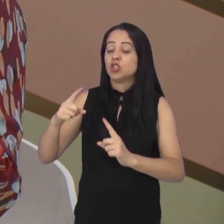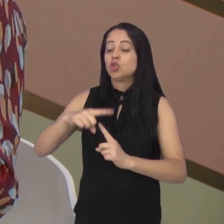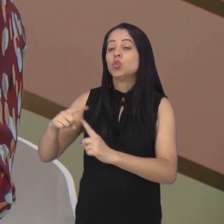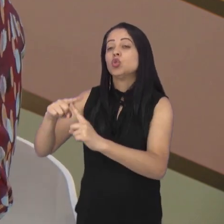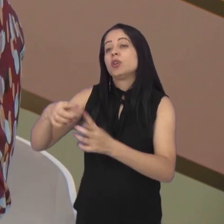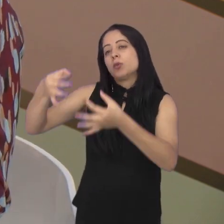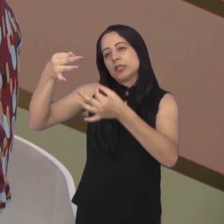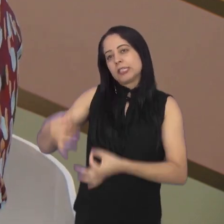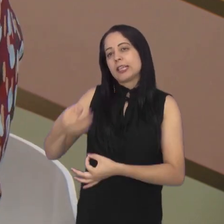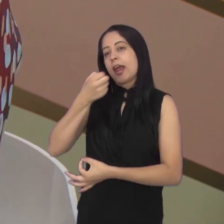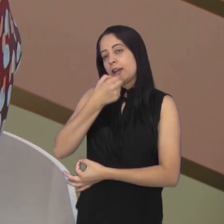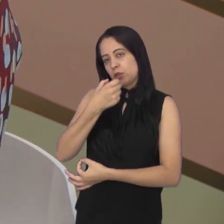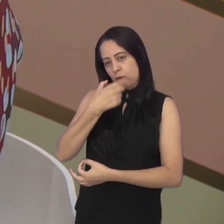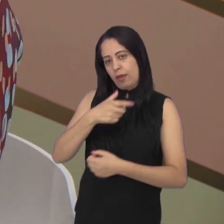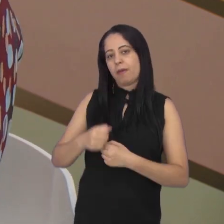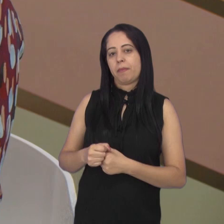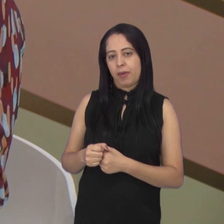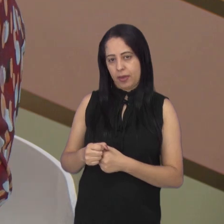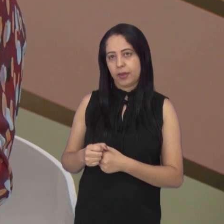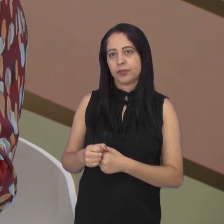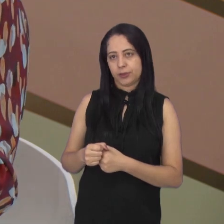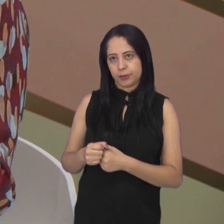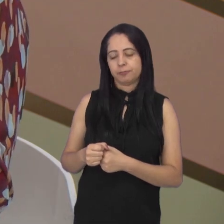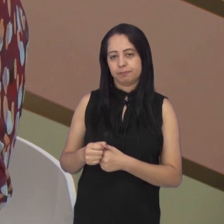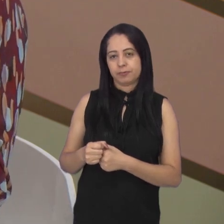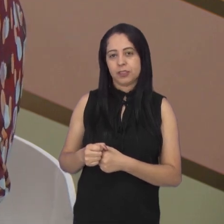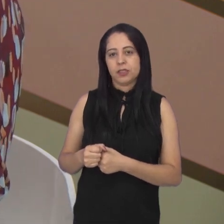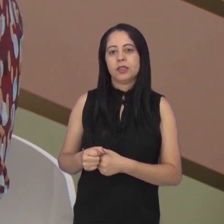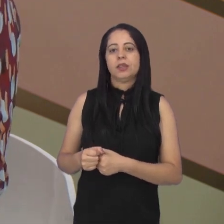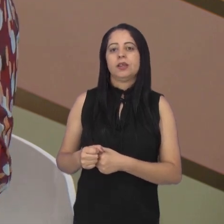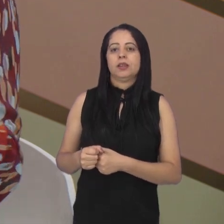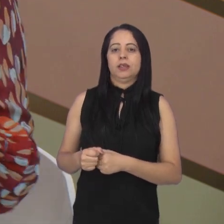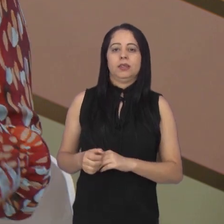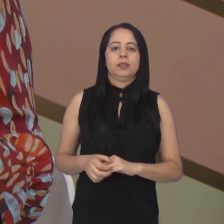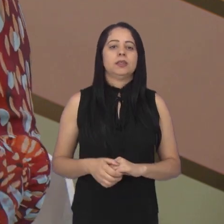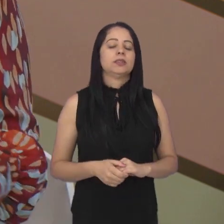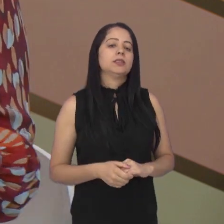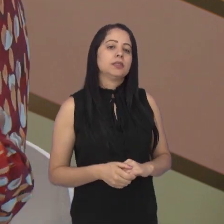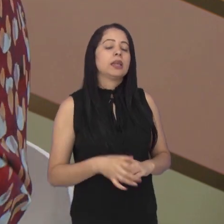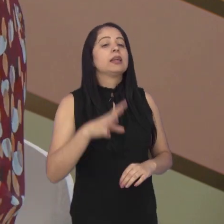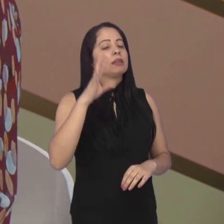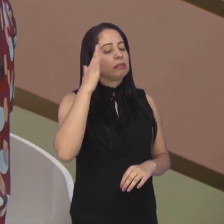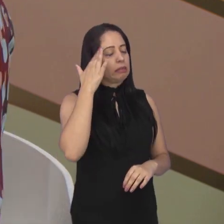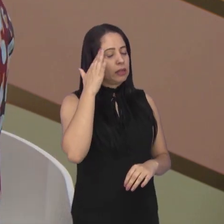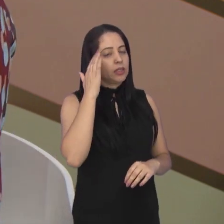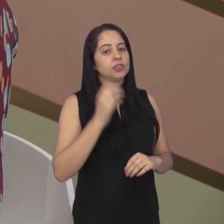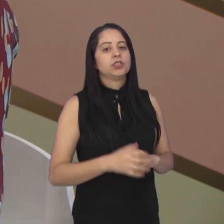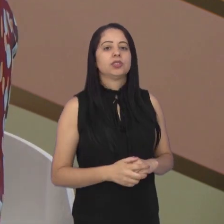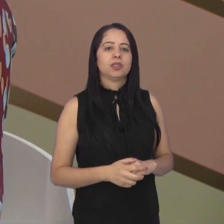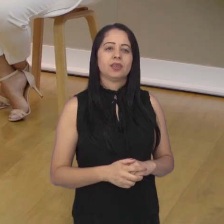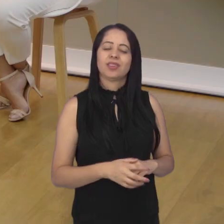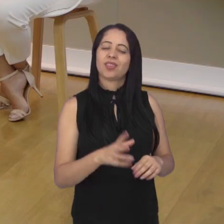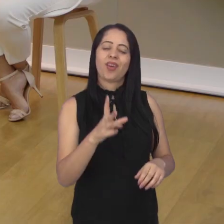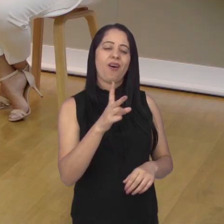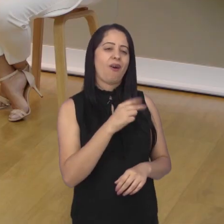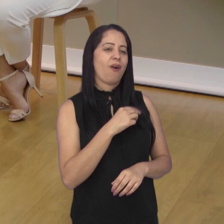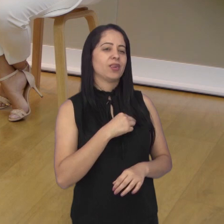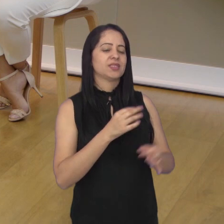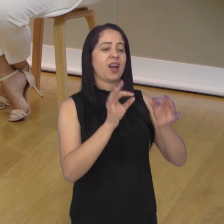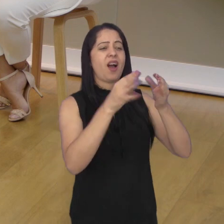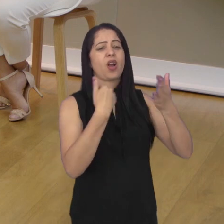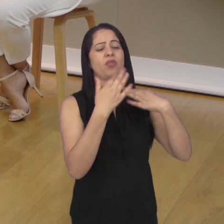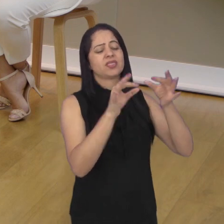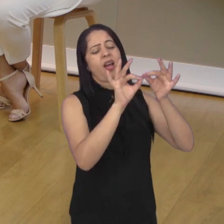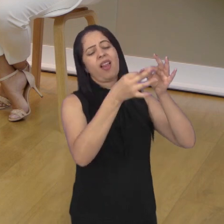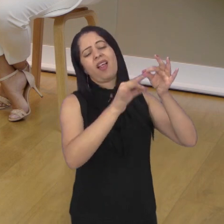do qual medicamento ele é capaz e qual o mecanismo de alergia envolvido para desencadear a reação grave. Entendi, doutora. Nossa, a gente